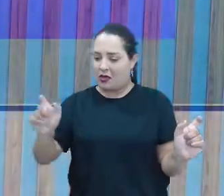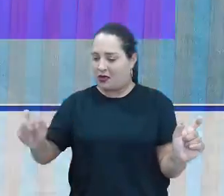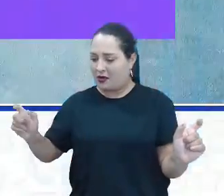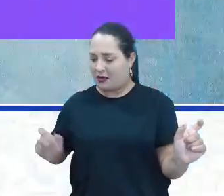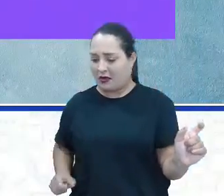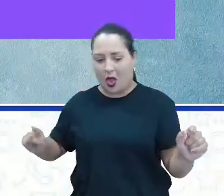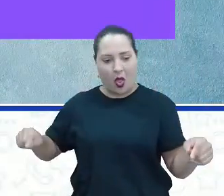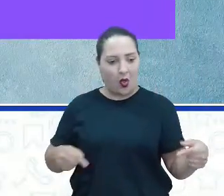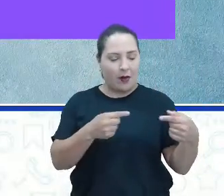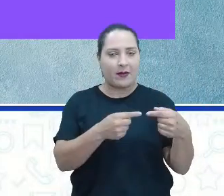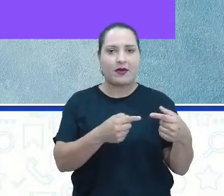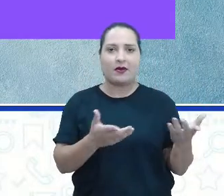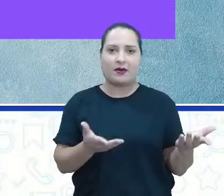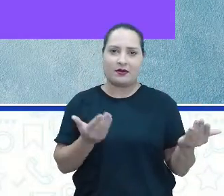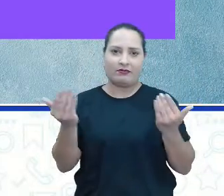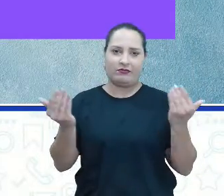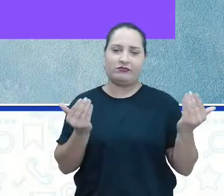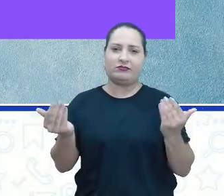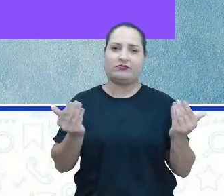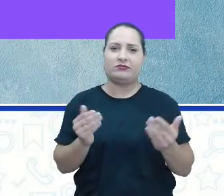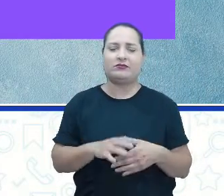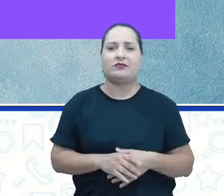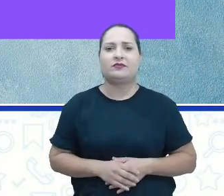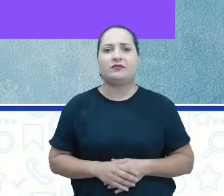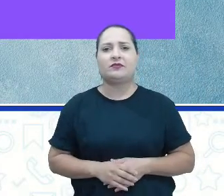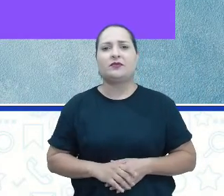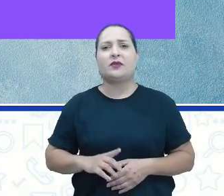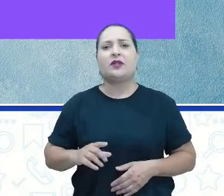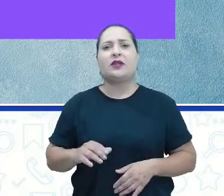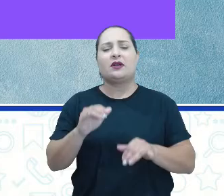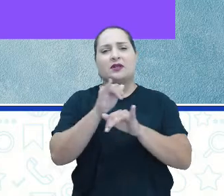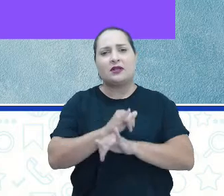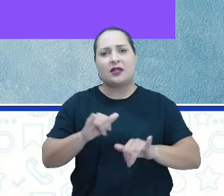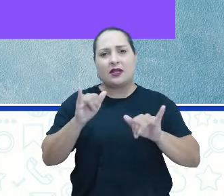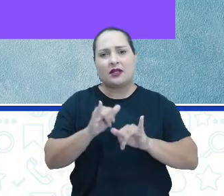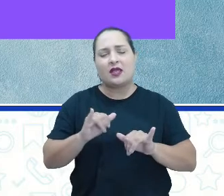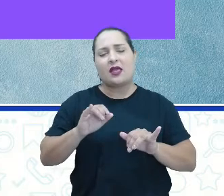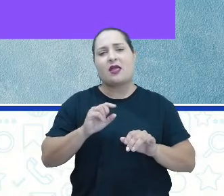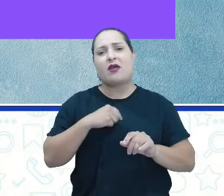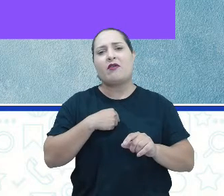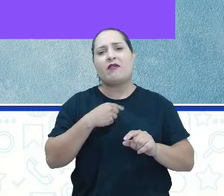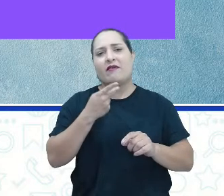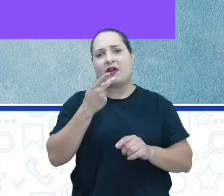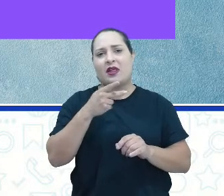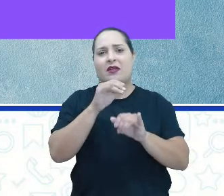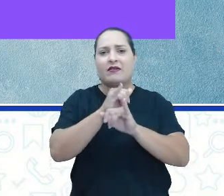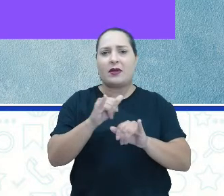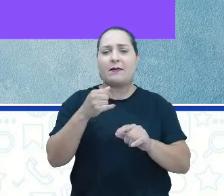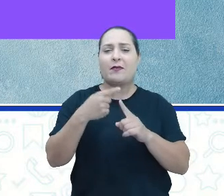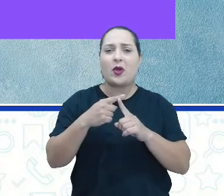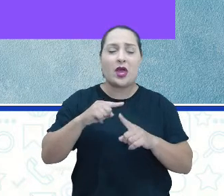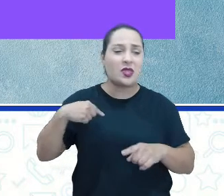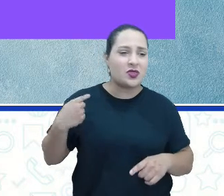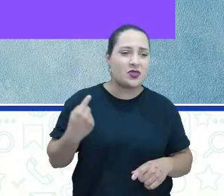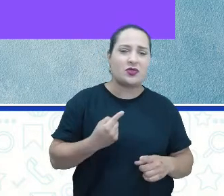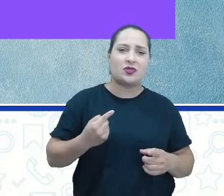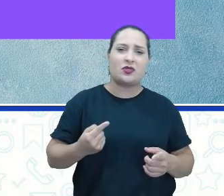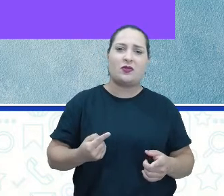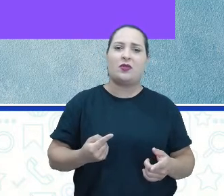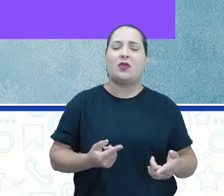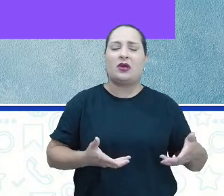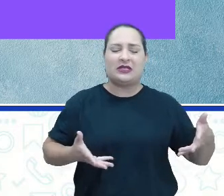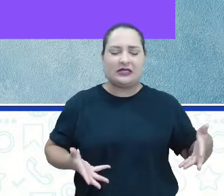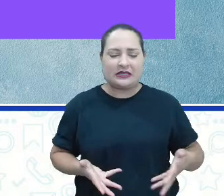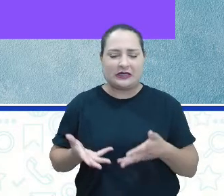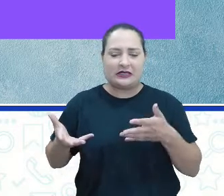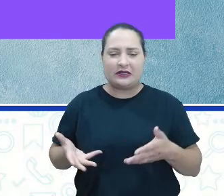corpos mostrados na publicidade. E aí, por que eu estou reforçando na publicidade? Porque a gente é bombardeado por publicidade o tempo